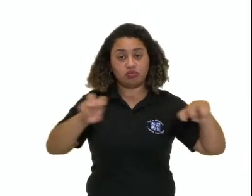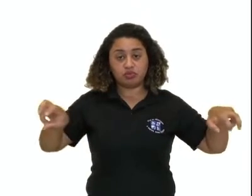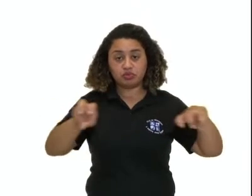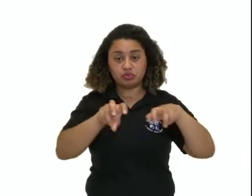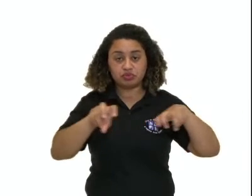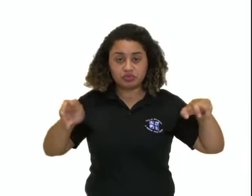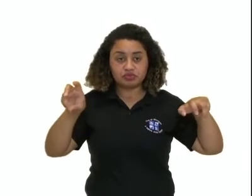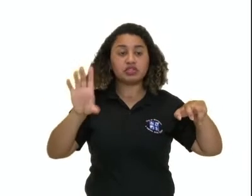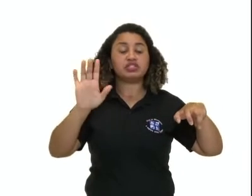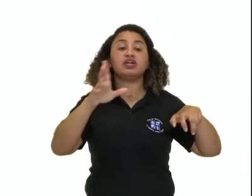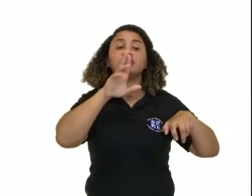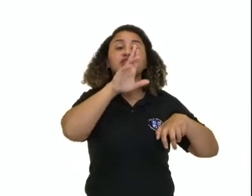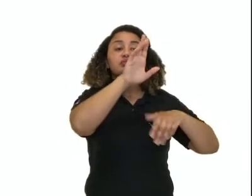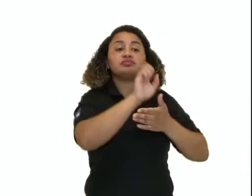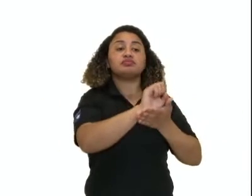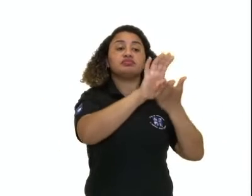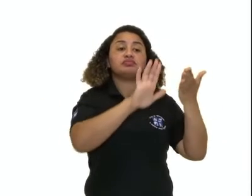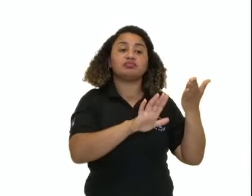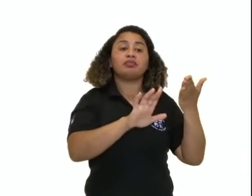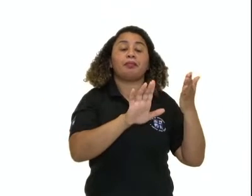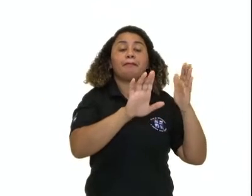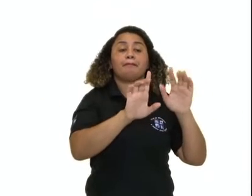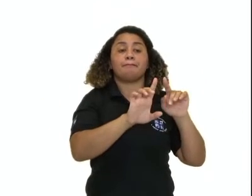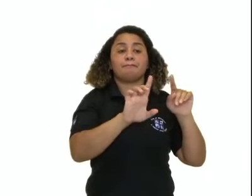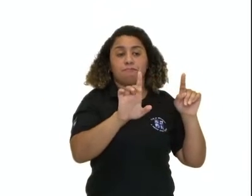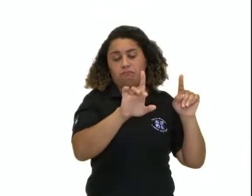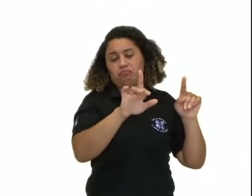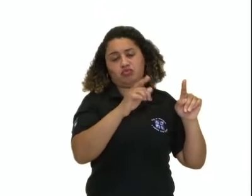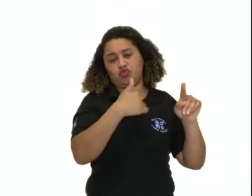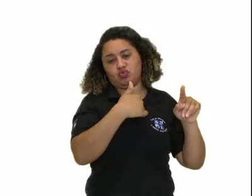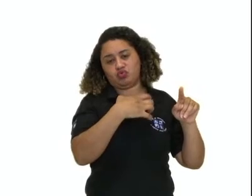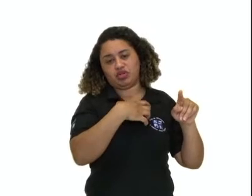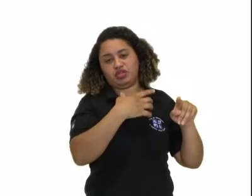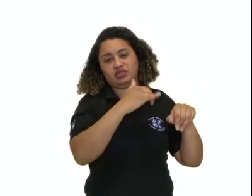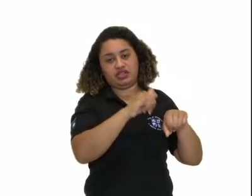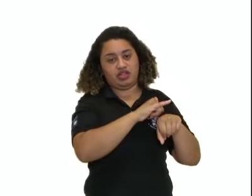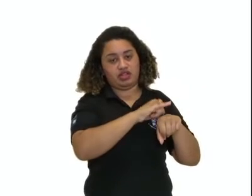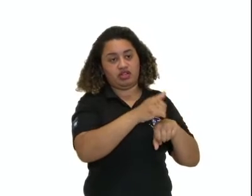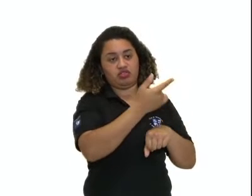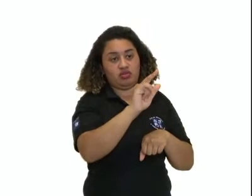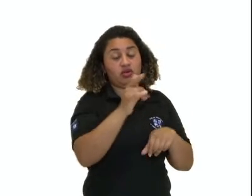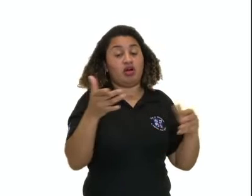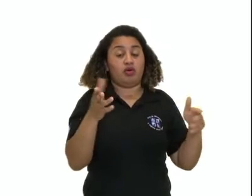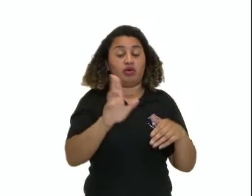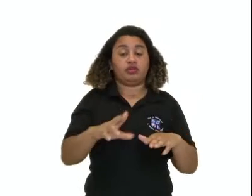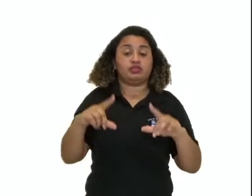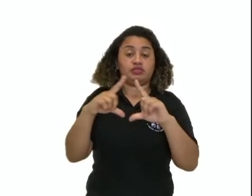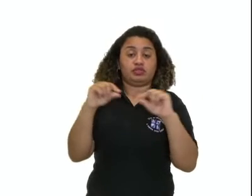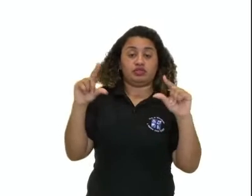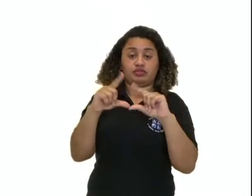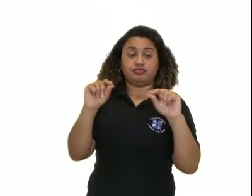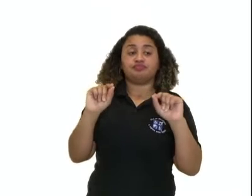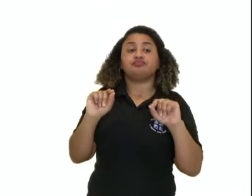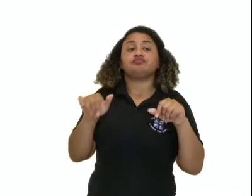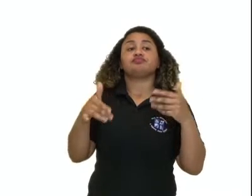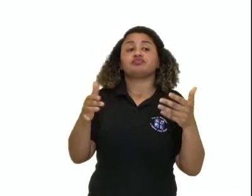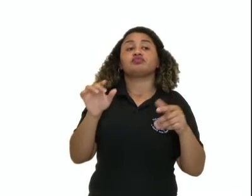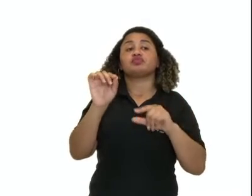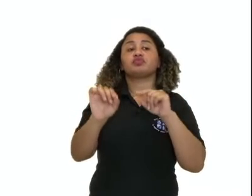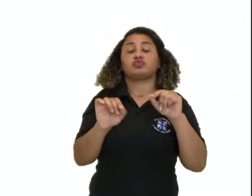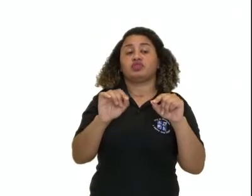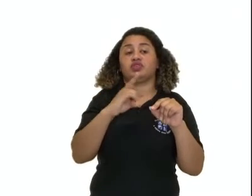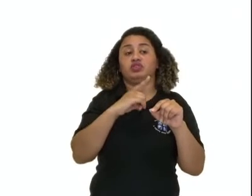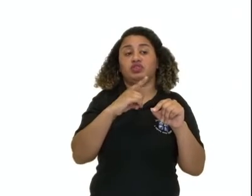já resolveu aquele exercício de uma outra maneira. Agora nós vamos usar a fórmula da soma. Então, o que dizia lá no